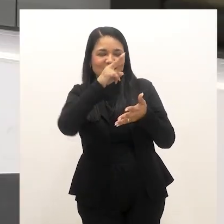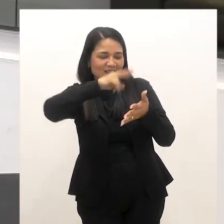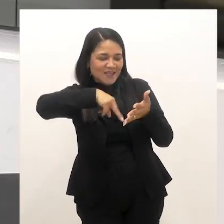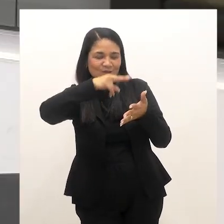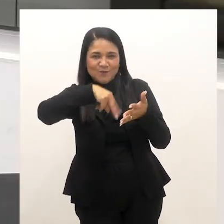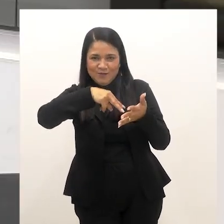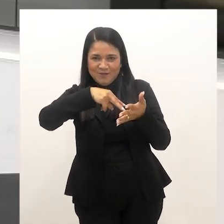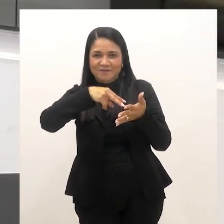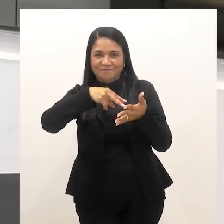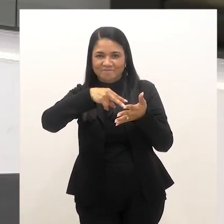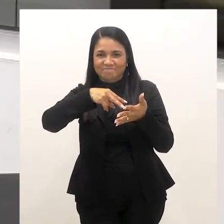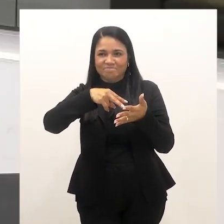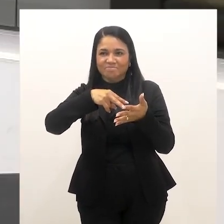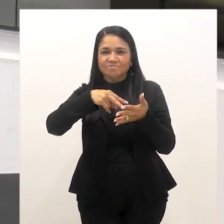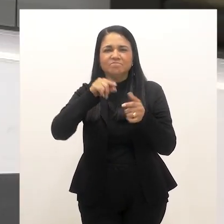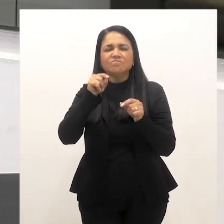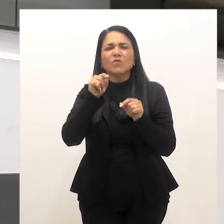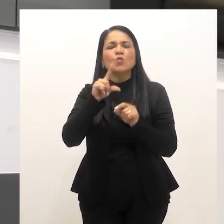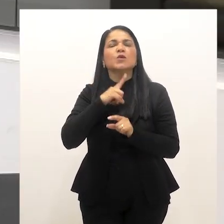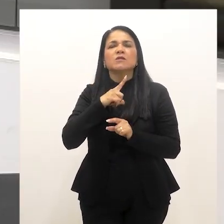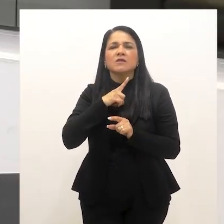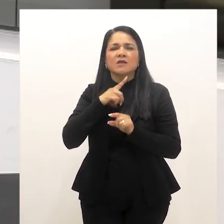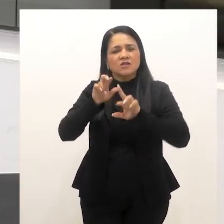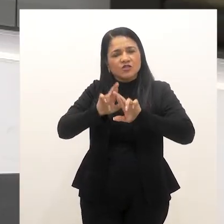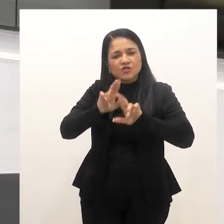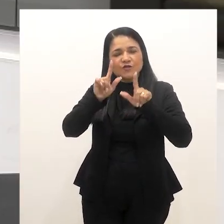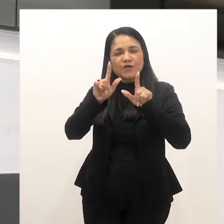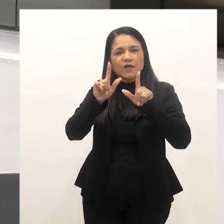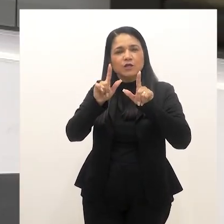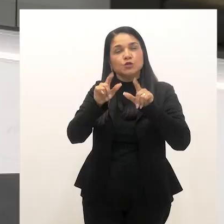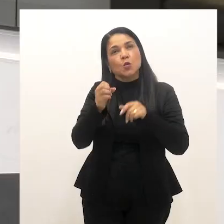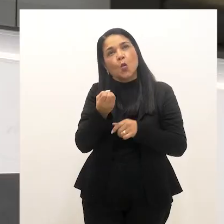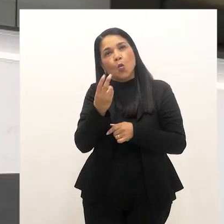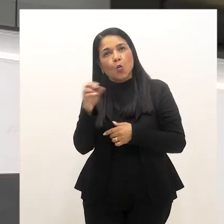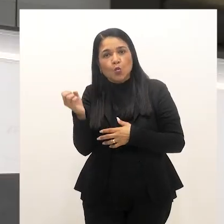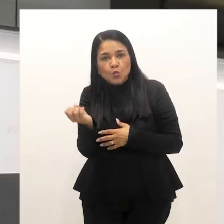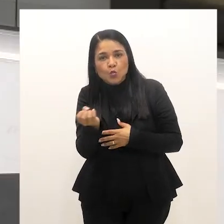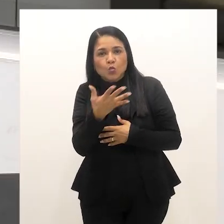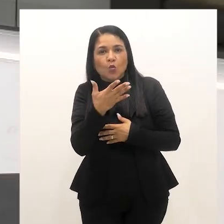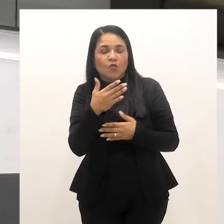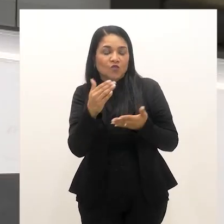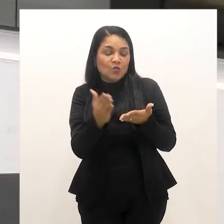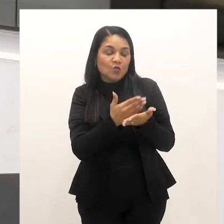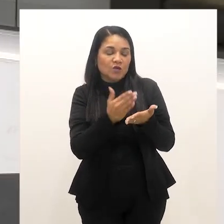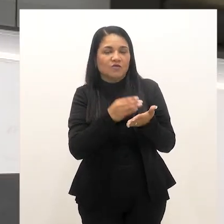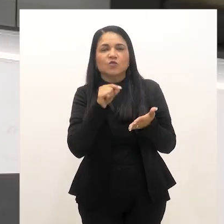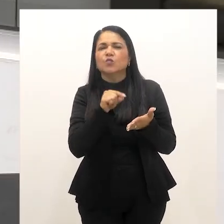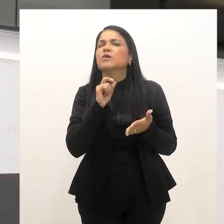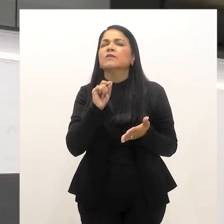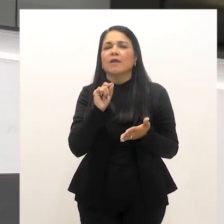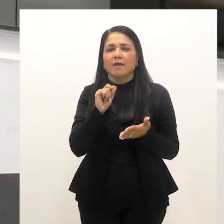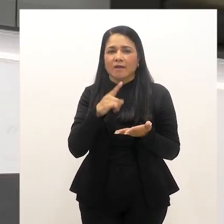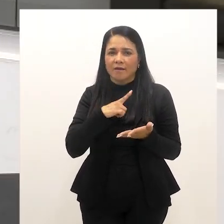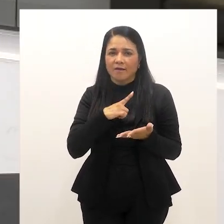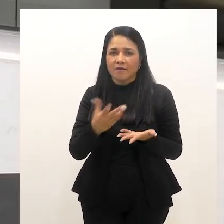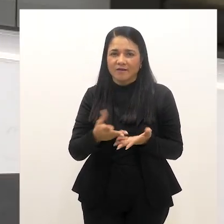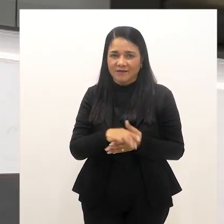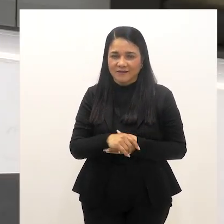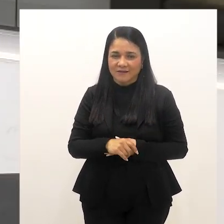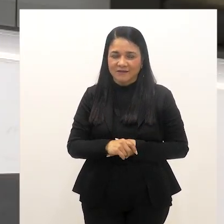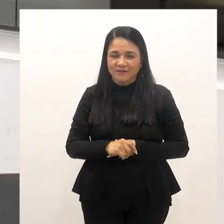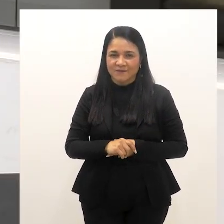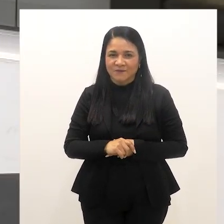sempre viajou nas suas leituras. O que tem de diferente ou de novo que a gente pode esperar nesse livro?